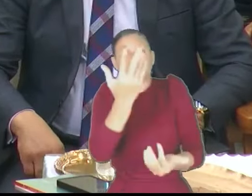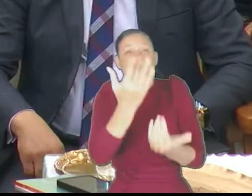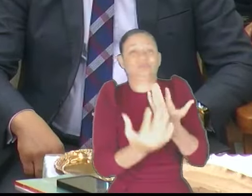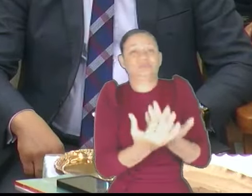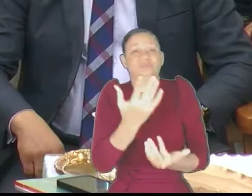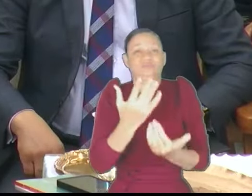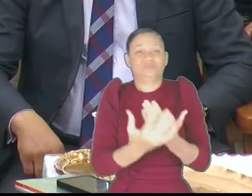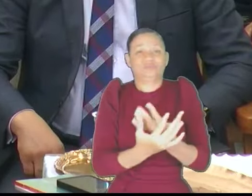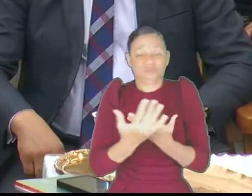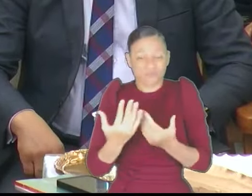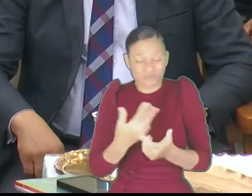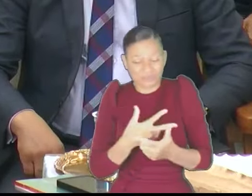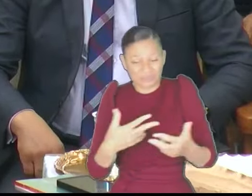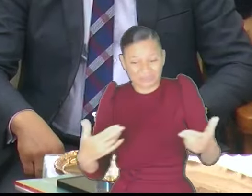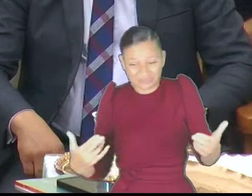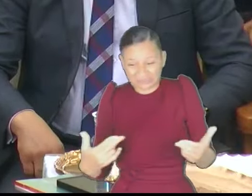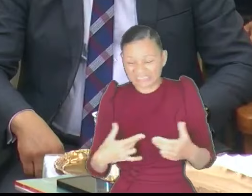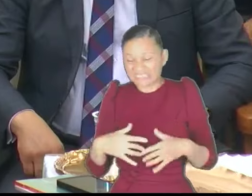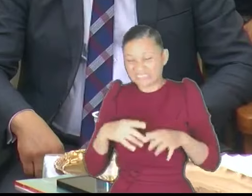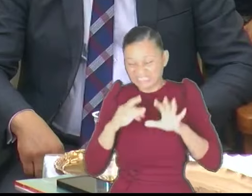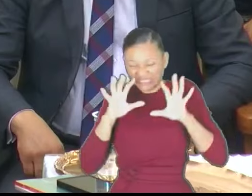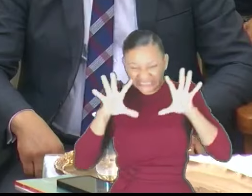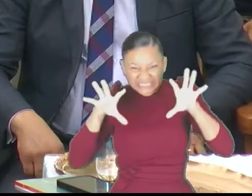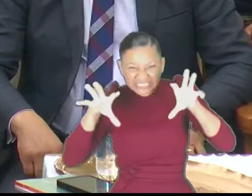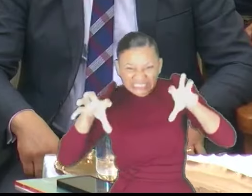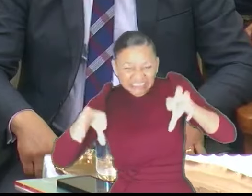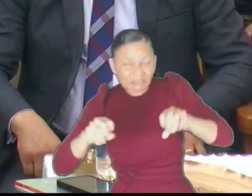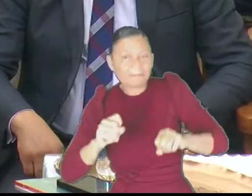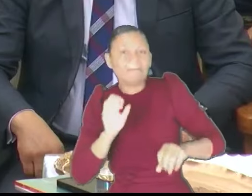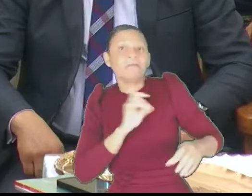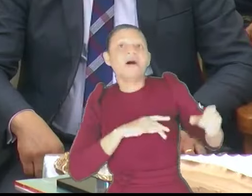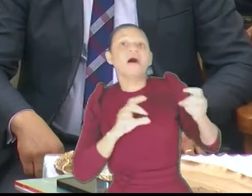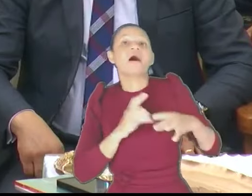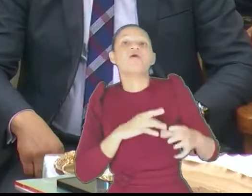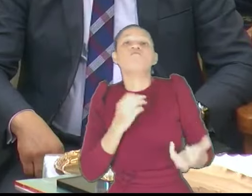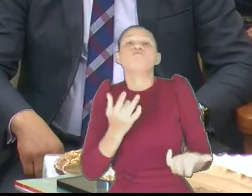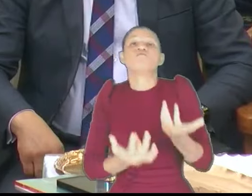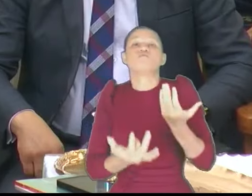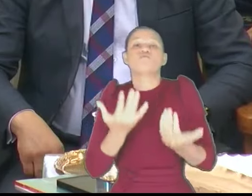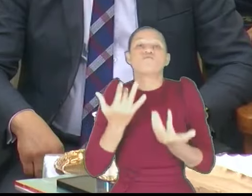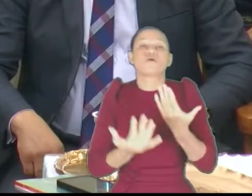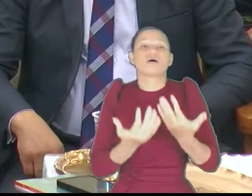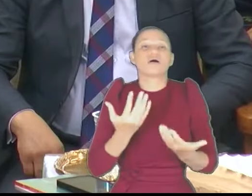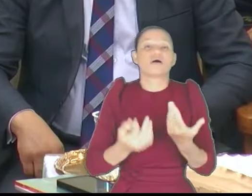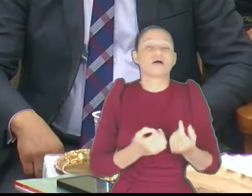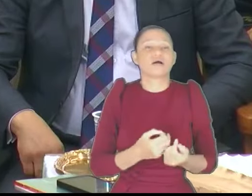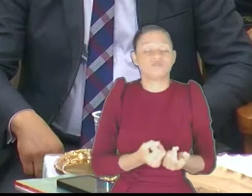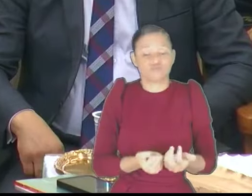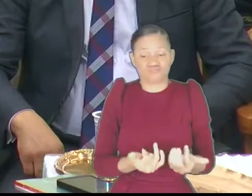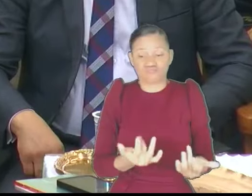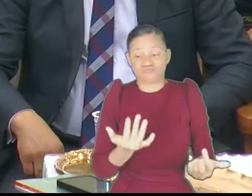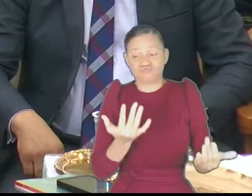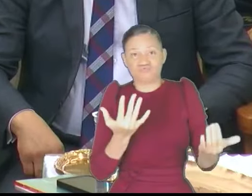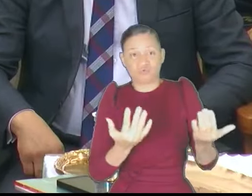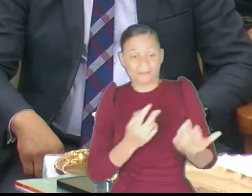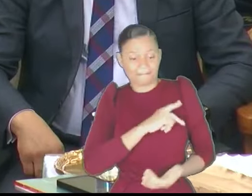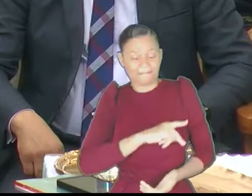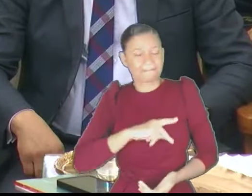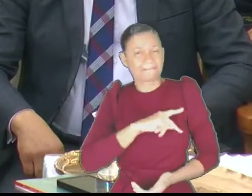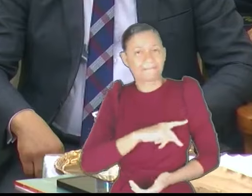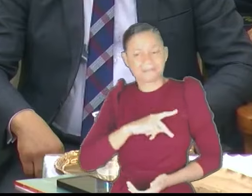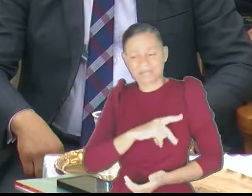Se é um negócio que fera tem medo, é fogo, irmão. E quando você quer aumentar o fogo, ela se levanta. Paulo, quando saiu